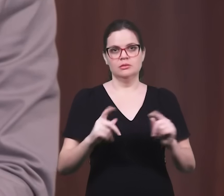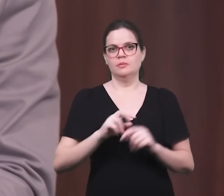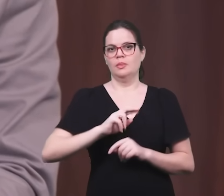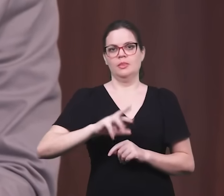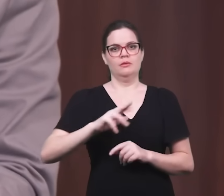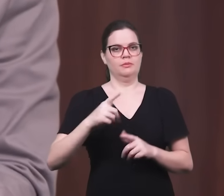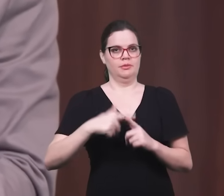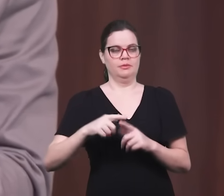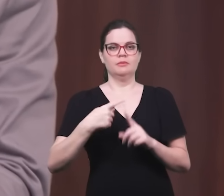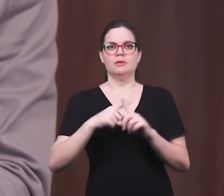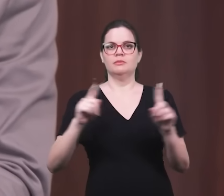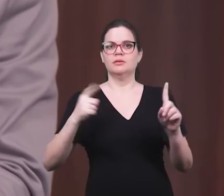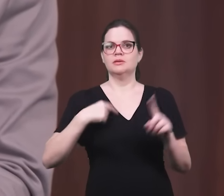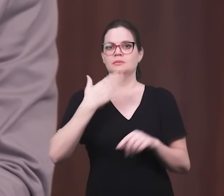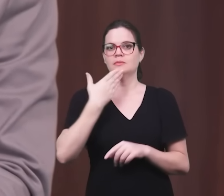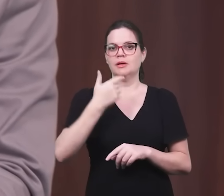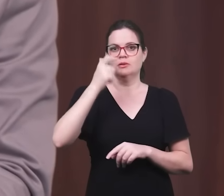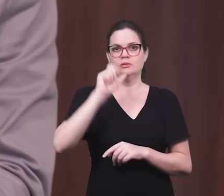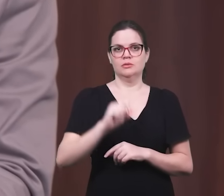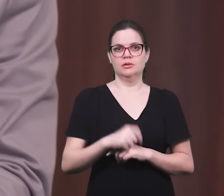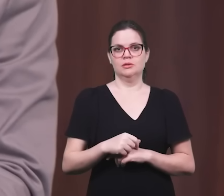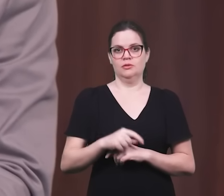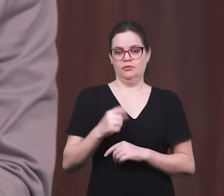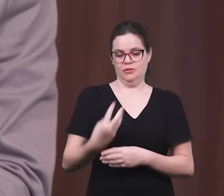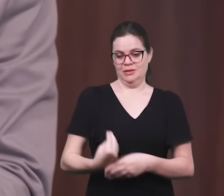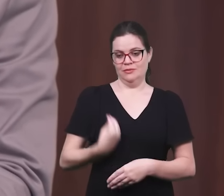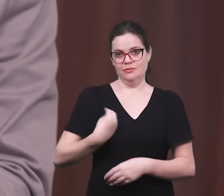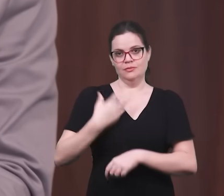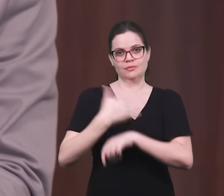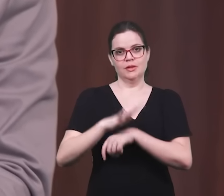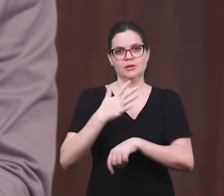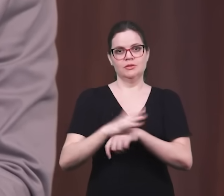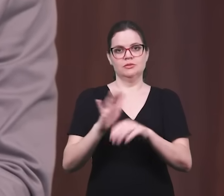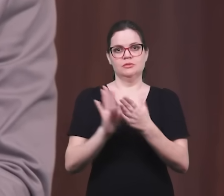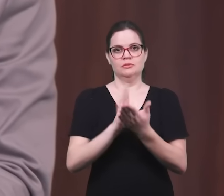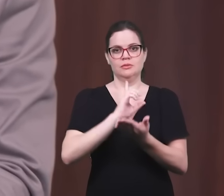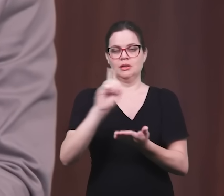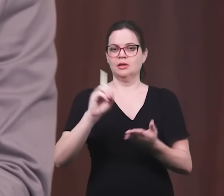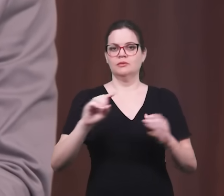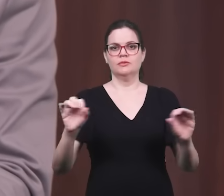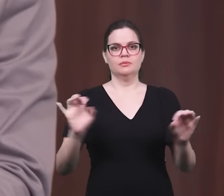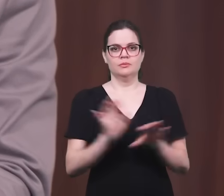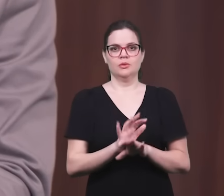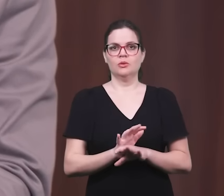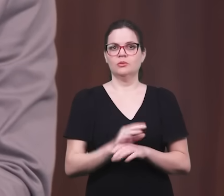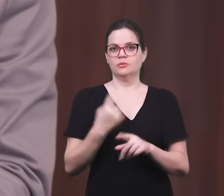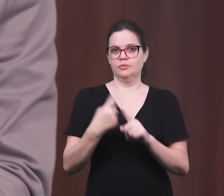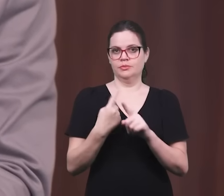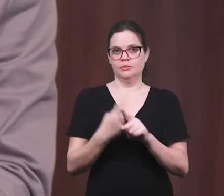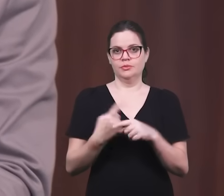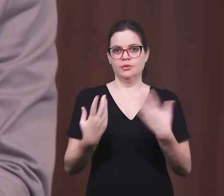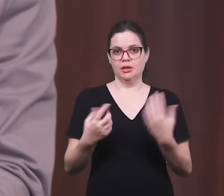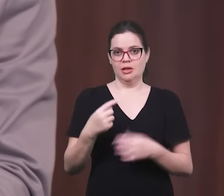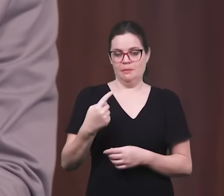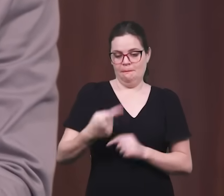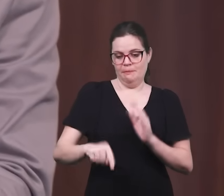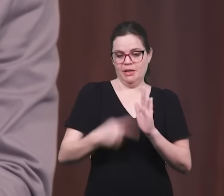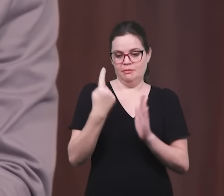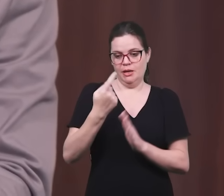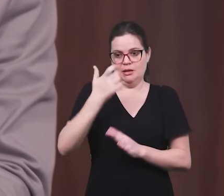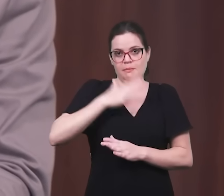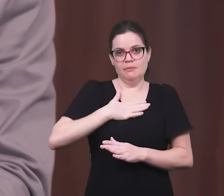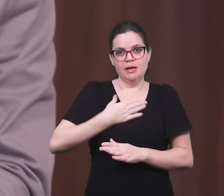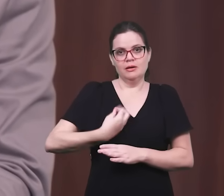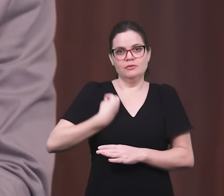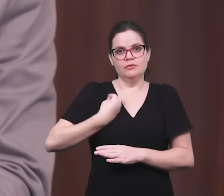é um problema, mas o ideal é que você viva a palavra, que você faça casa e ninho para si,